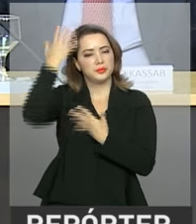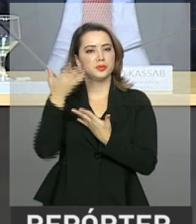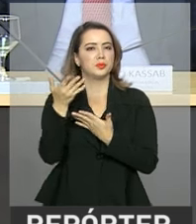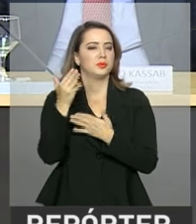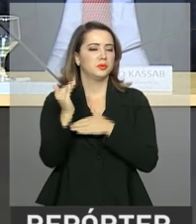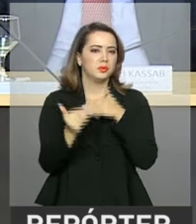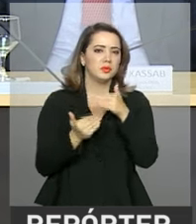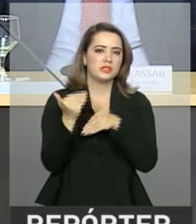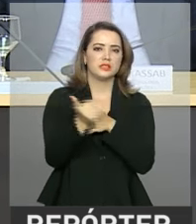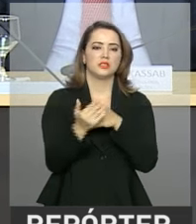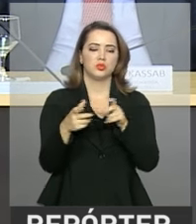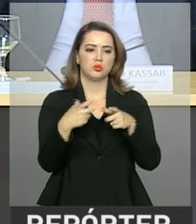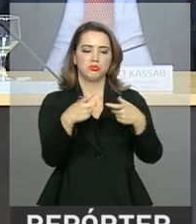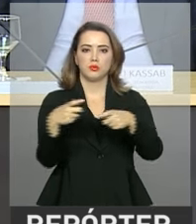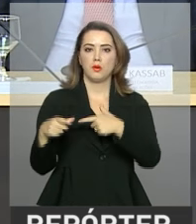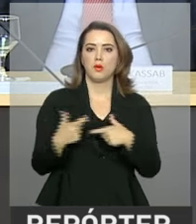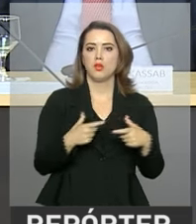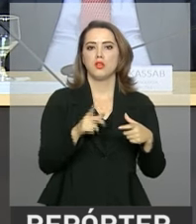capitanias,